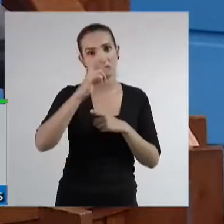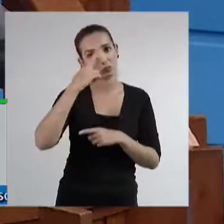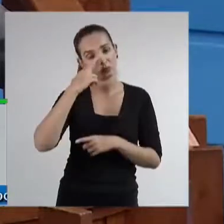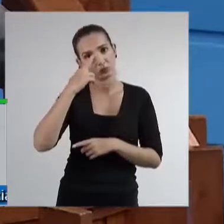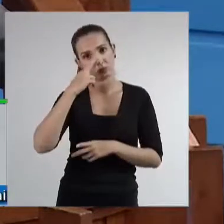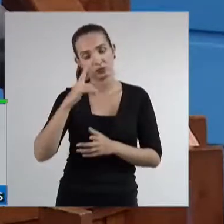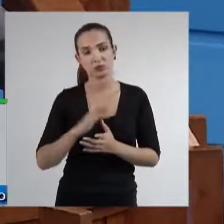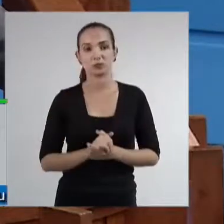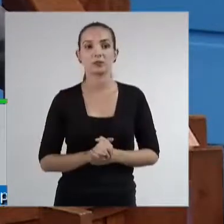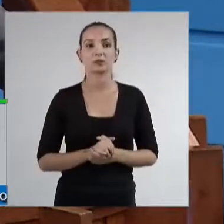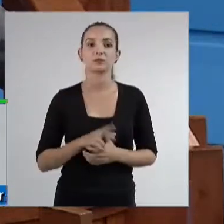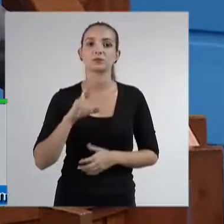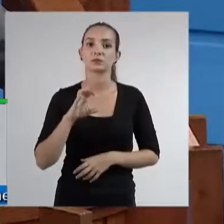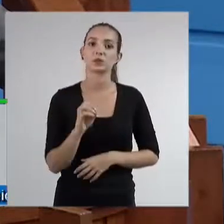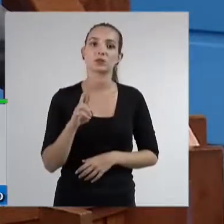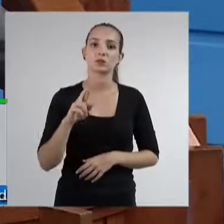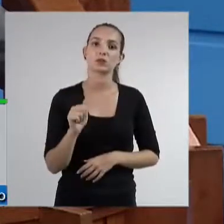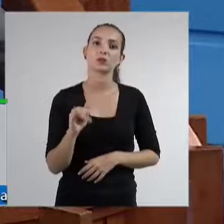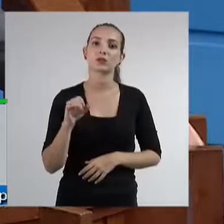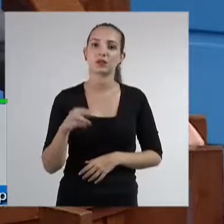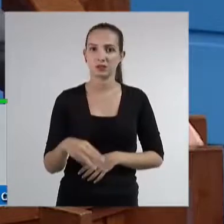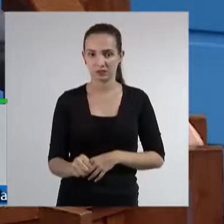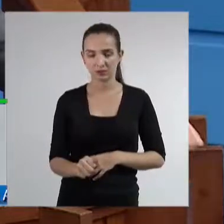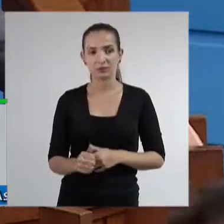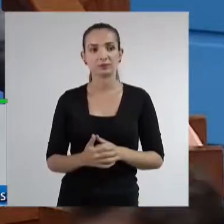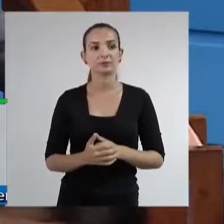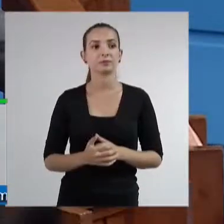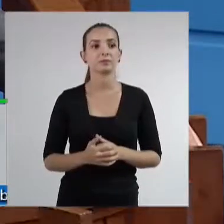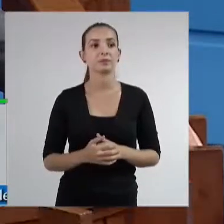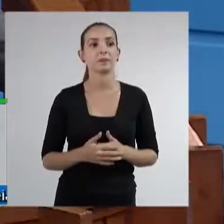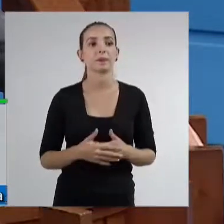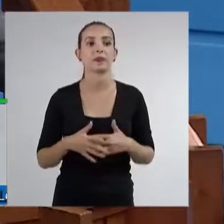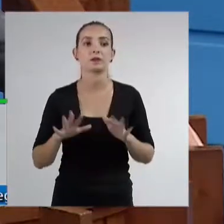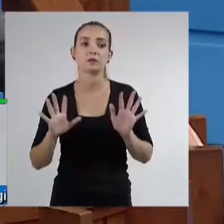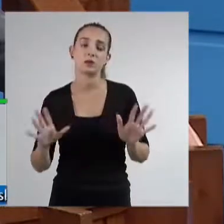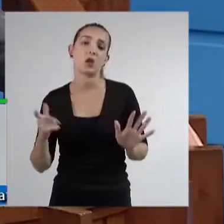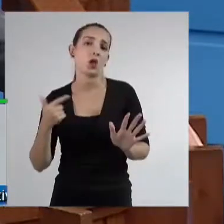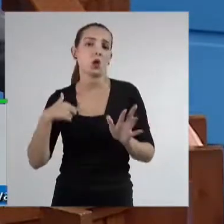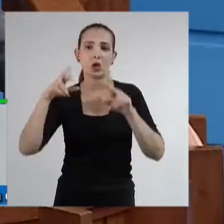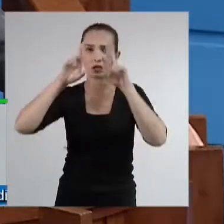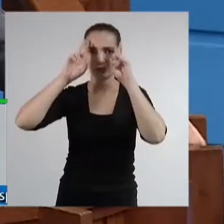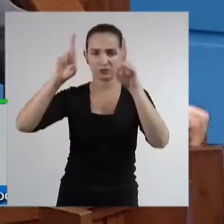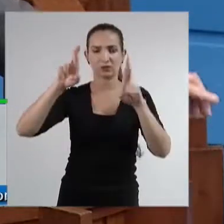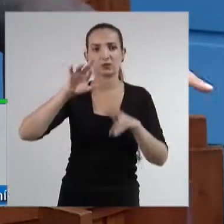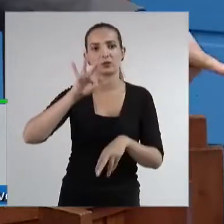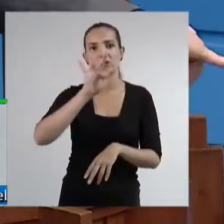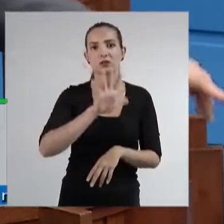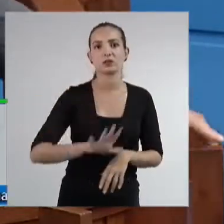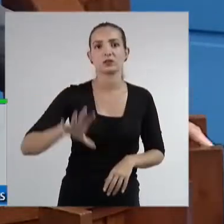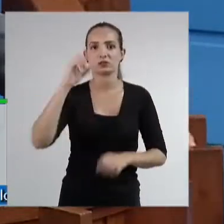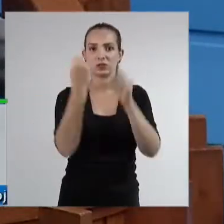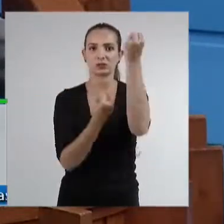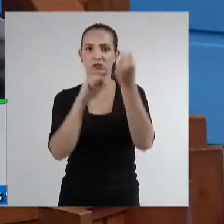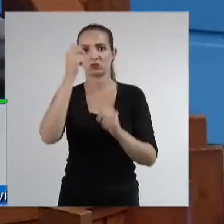E estava atendendo o pedido da Federação das Indústrias de São Paulo. Nada contra a Federação das Indústrias, mas tudo a favor das mulheres